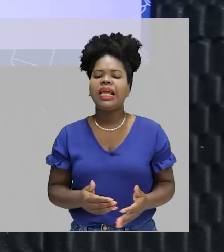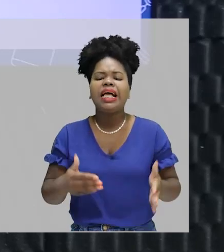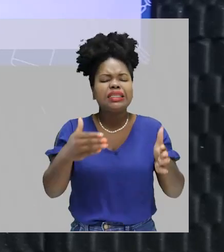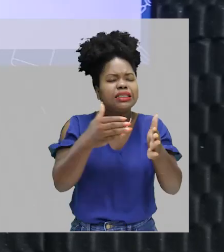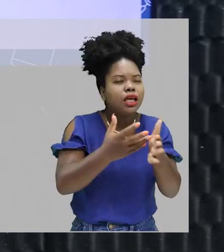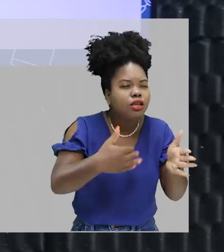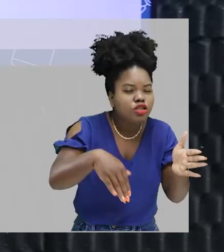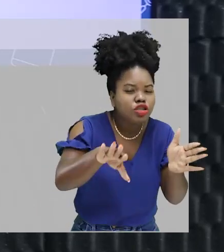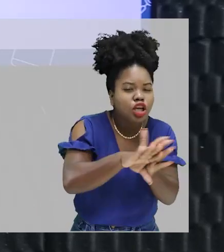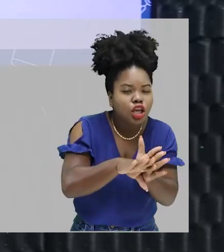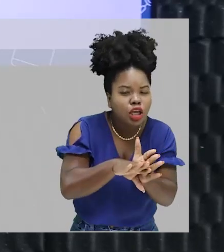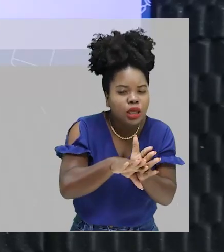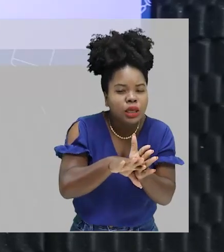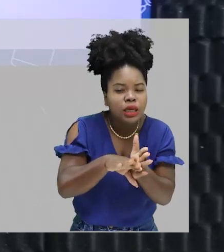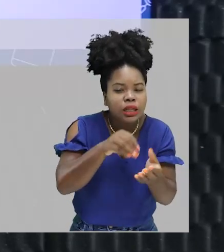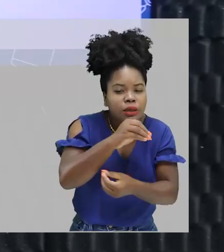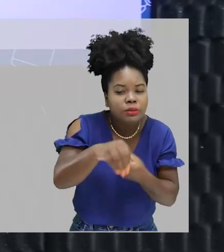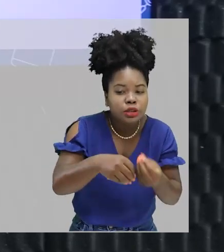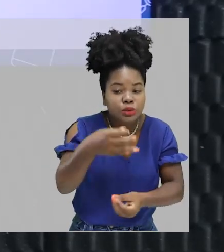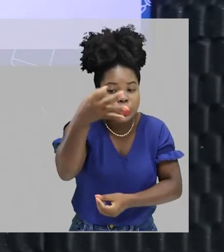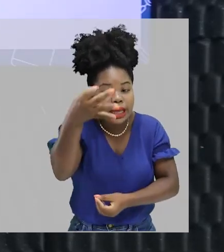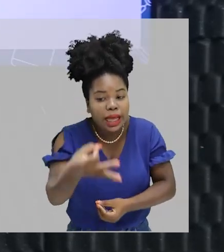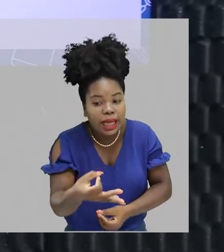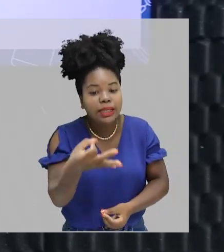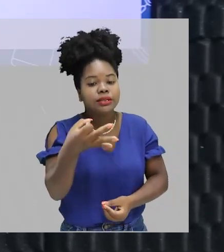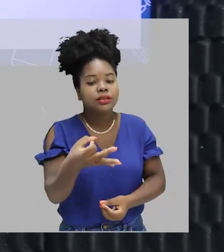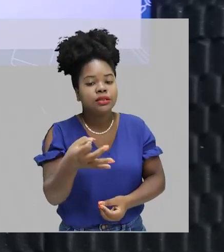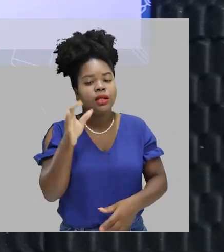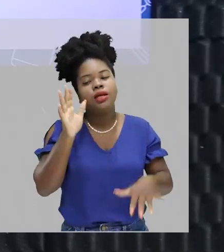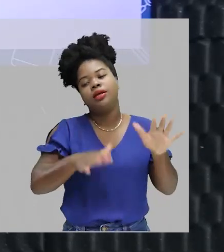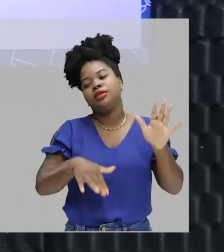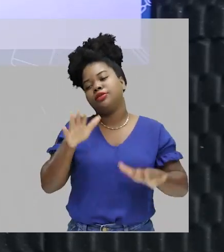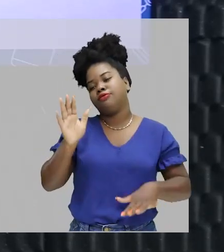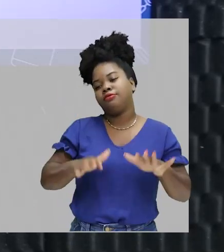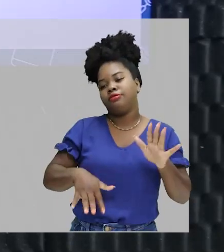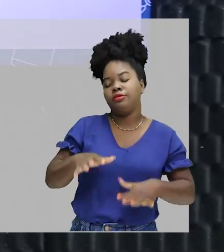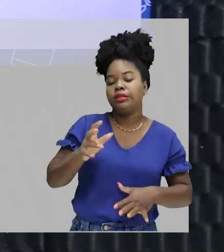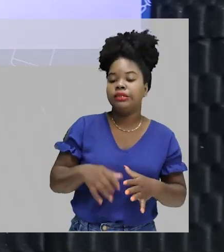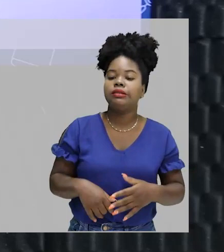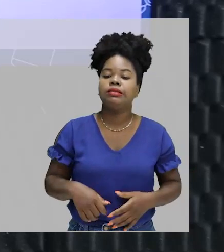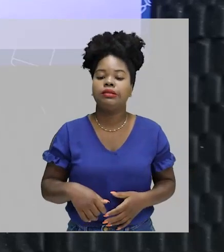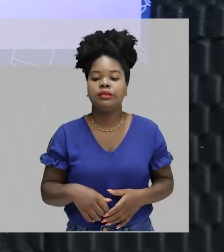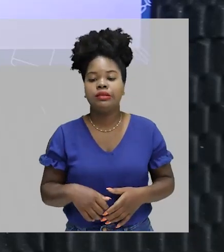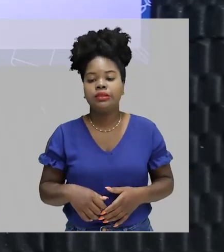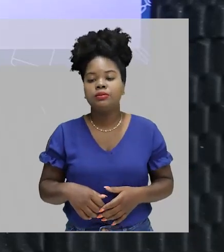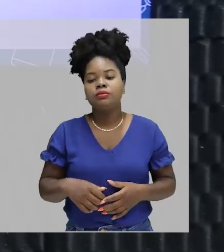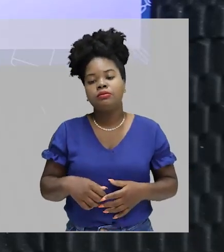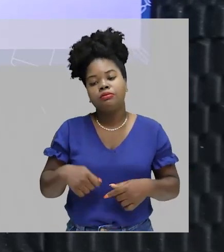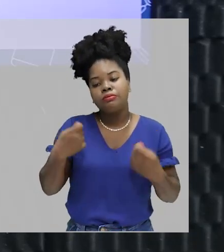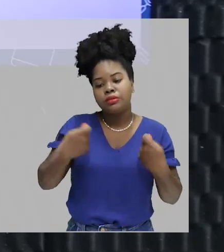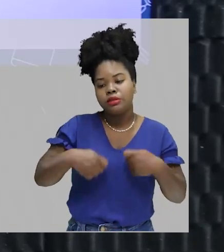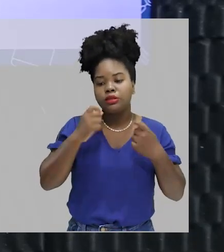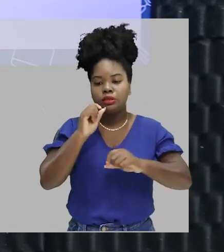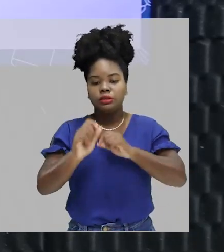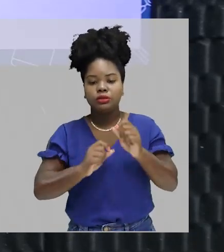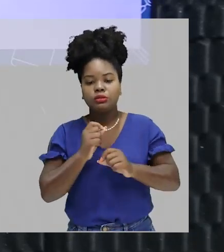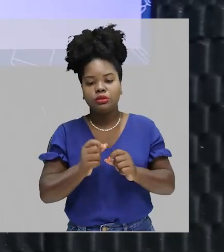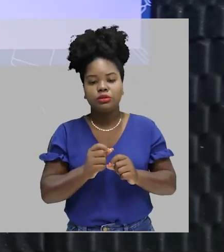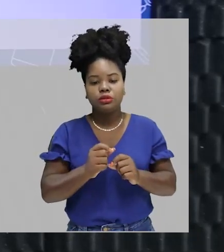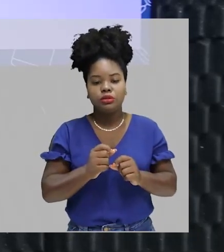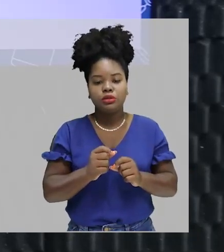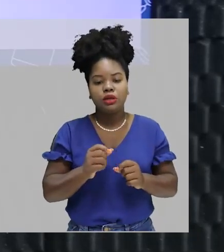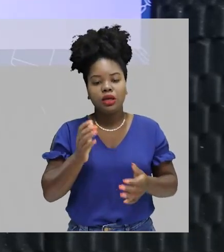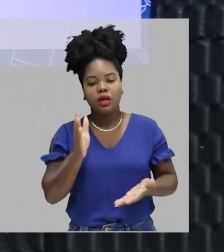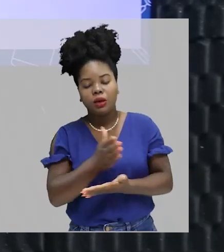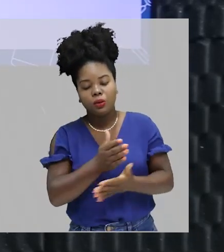naquele produto desejado, às vezes são necessários etapas intermediárias, ou